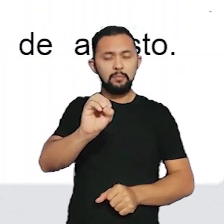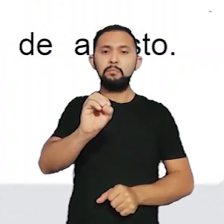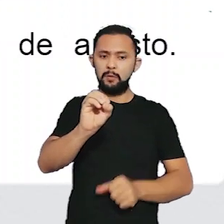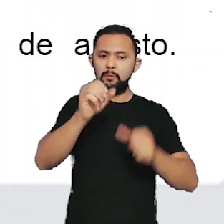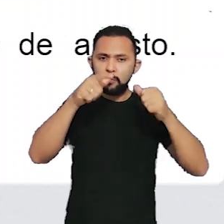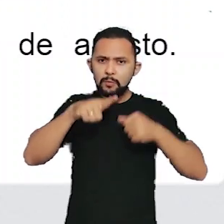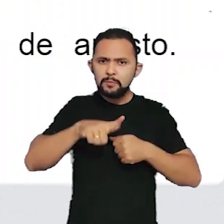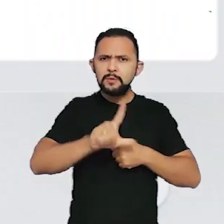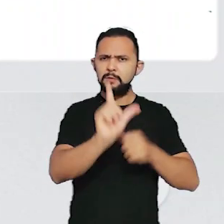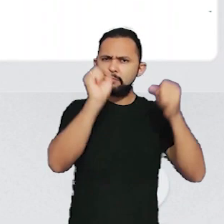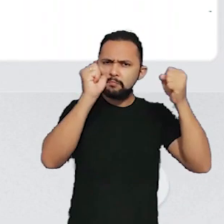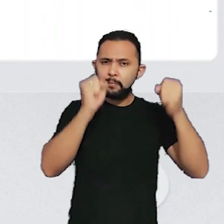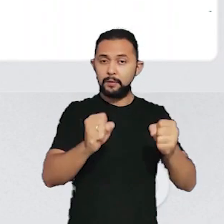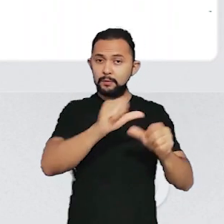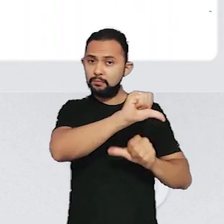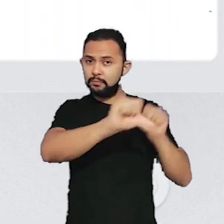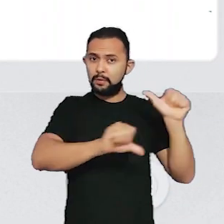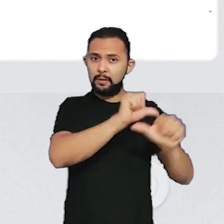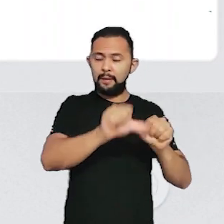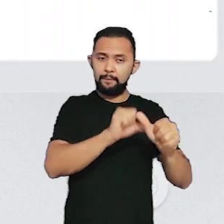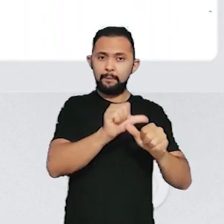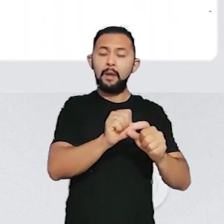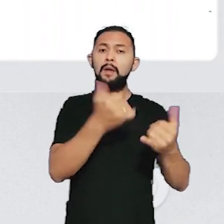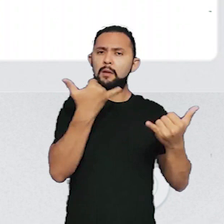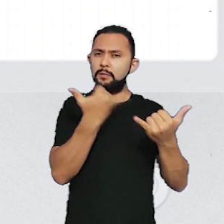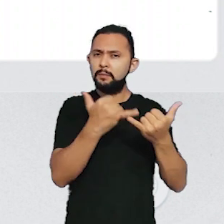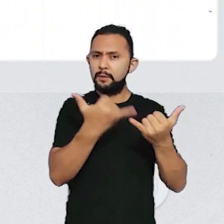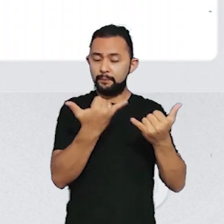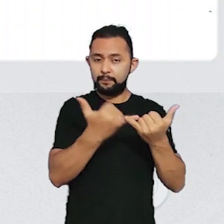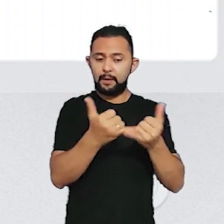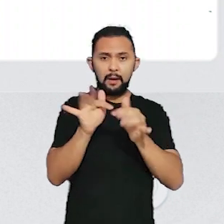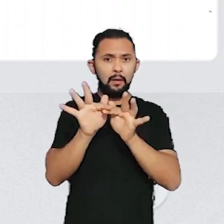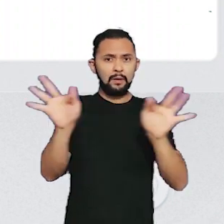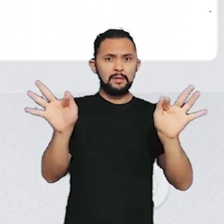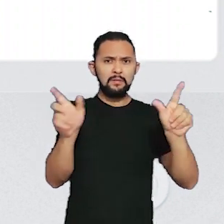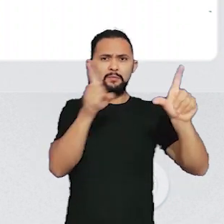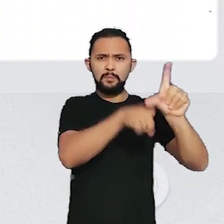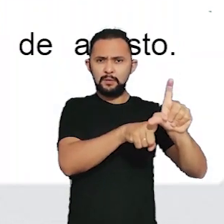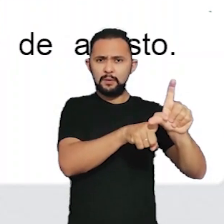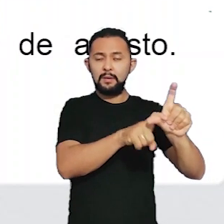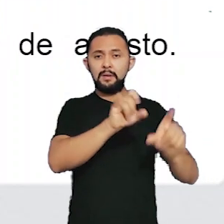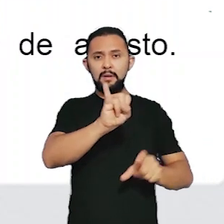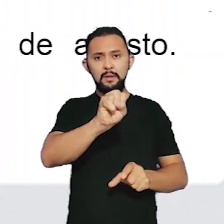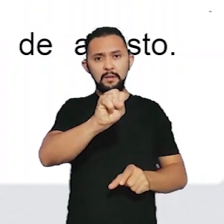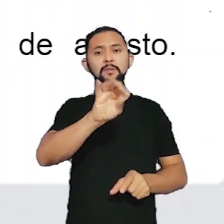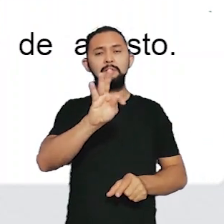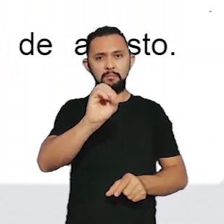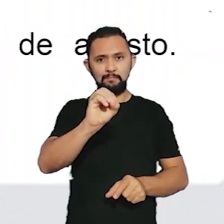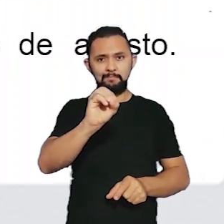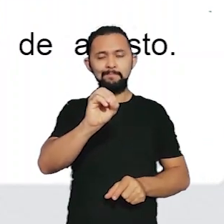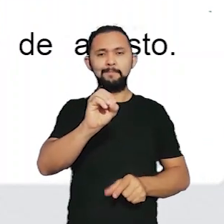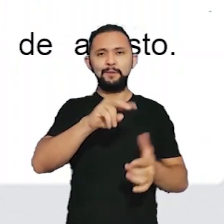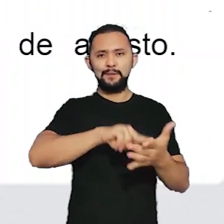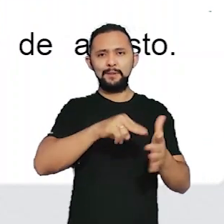eu conseguir substituir toda a minha oração subordinada pelo pronome isso, quer dizer que ali é uma oração